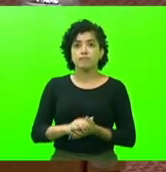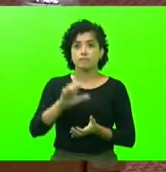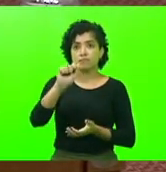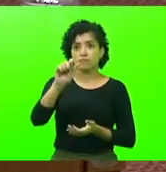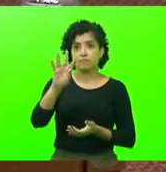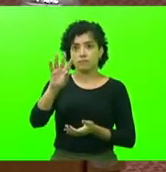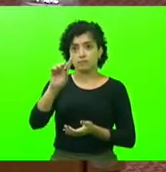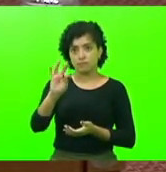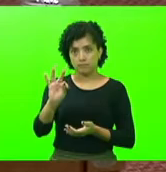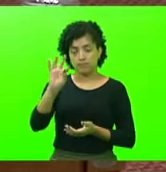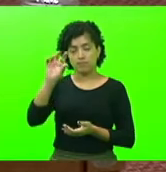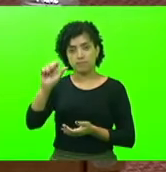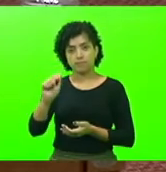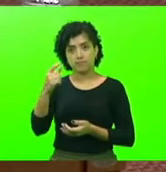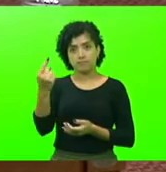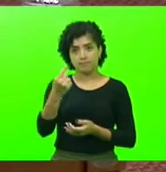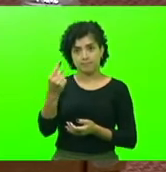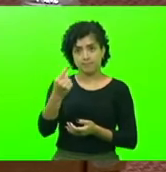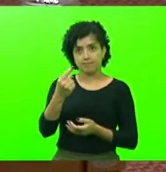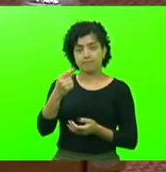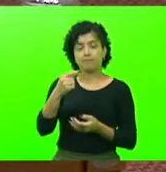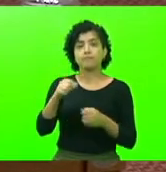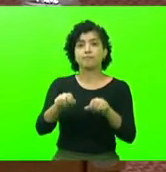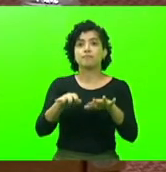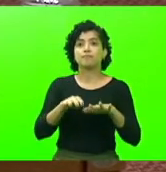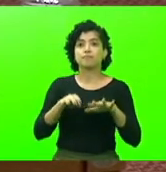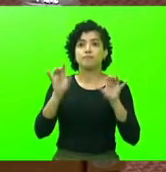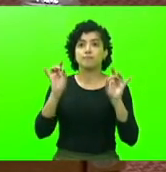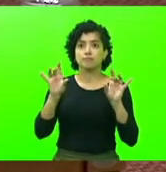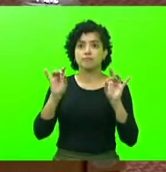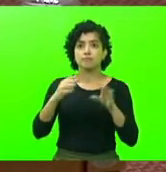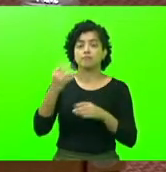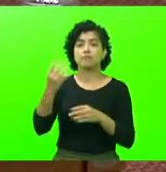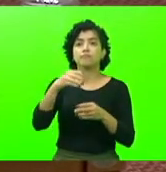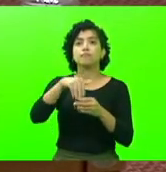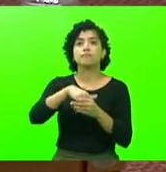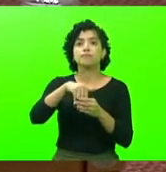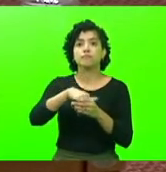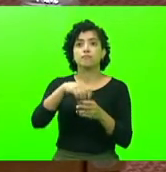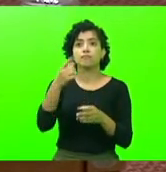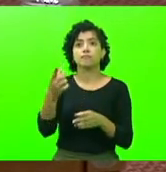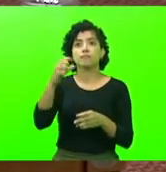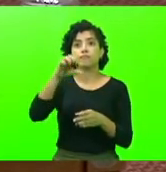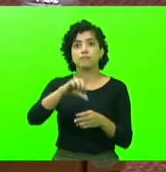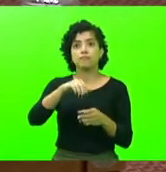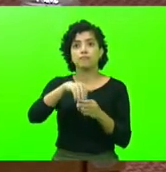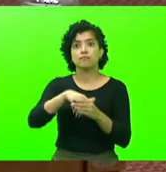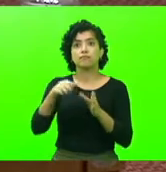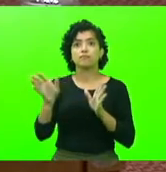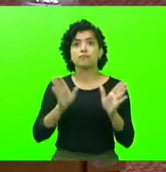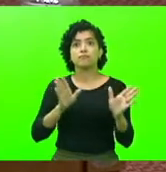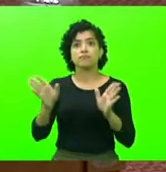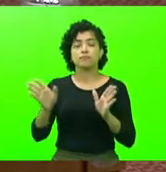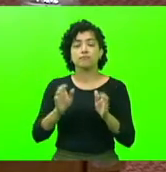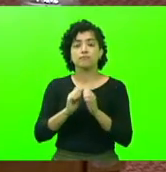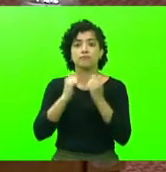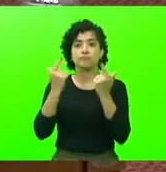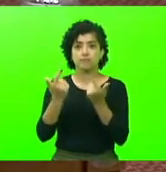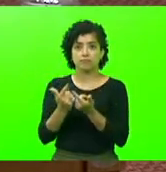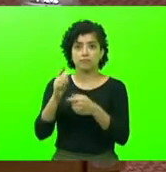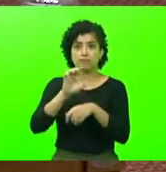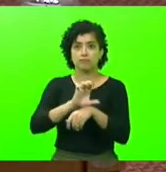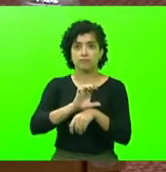Ata da primeira sessão extraordinária da 4ª sessão legislativa da 19ª legislatura da